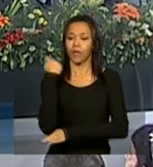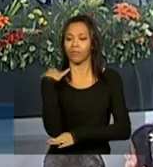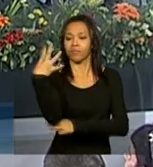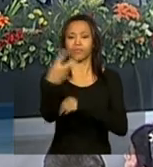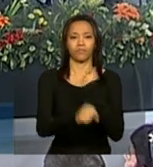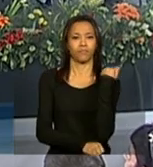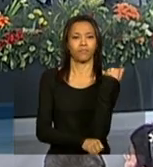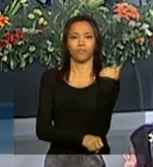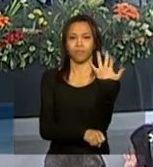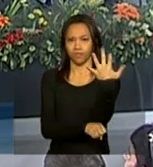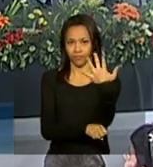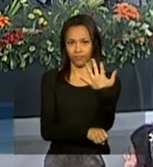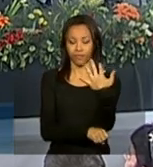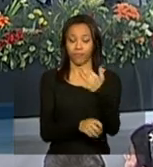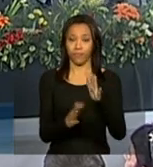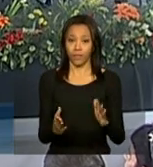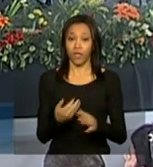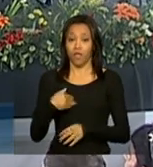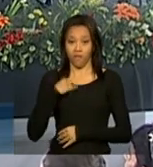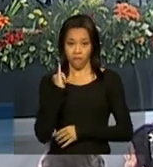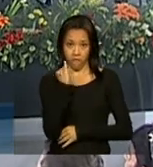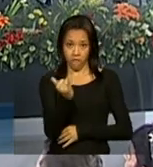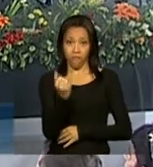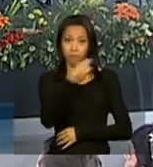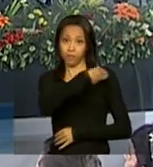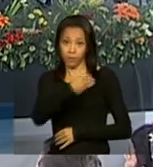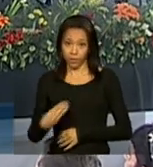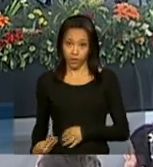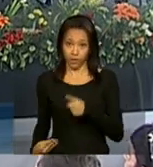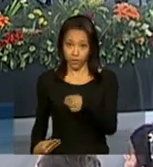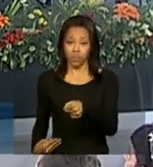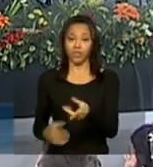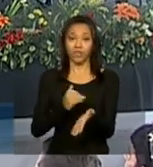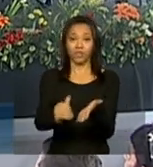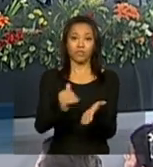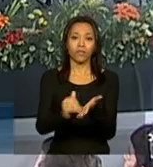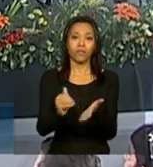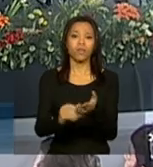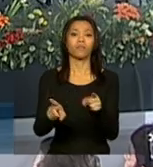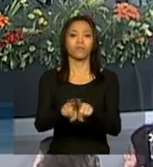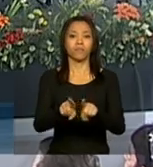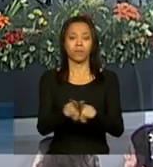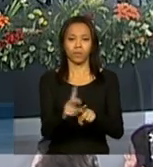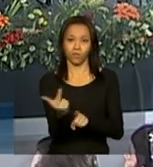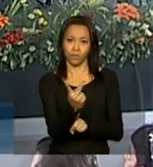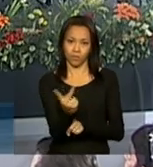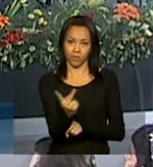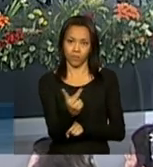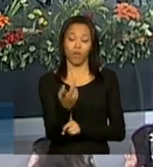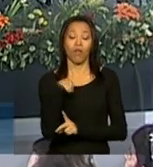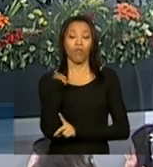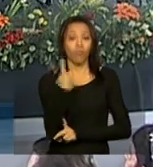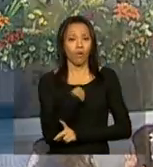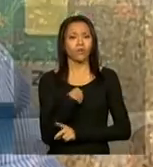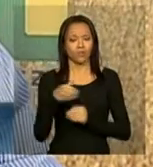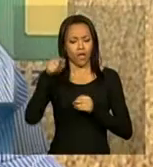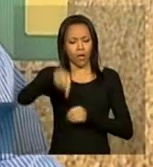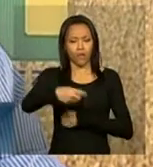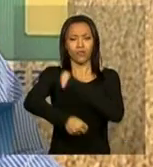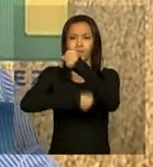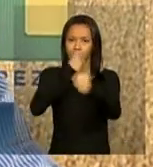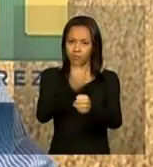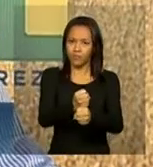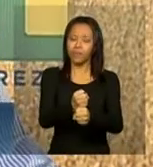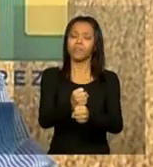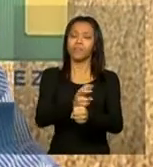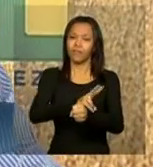tempo. Senhor ministro Antônio Andrade, secretário Nelly Geller, vamos ter esse ano novamente